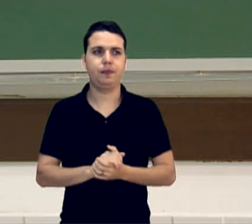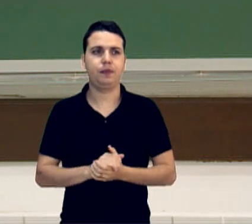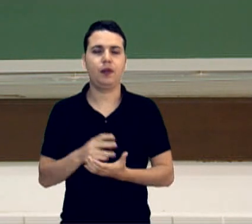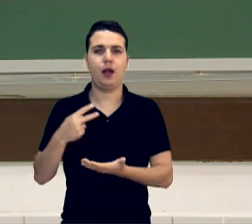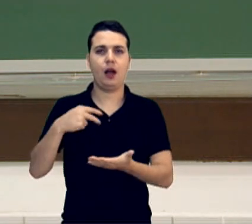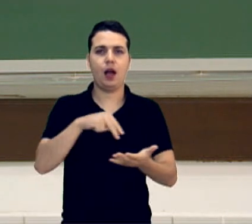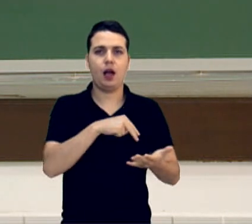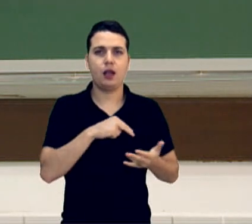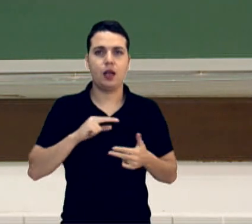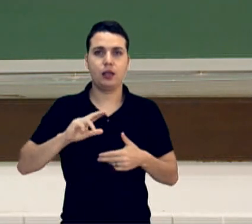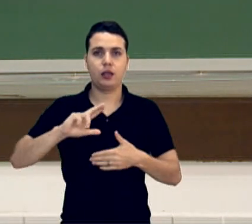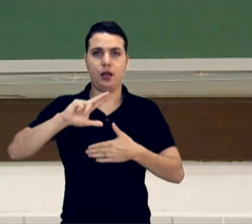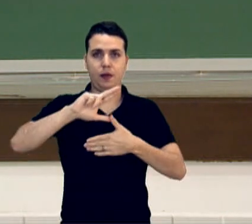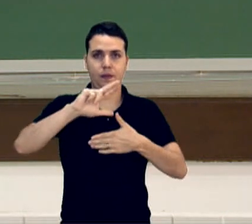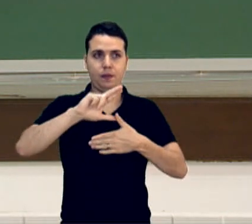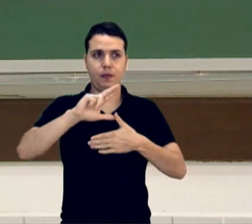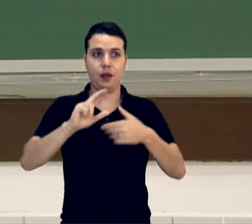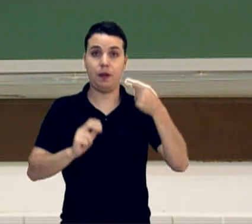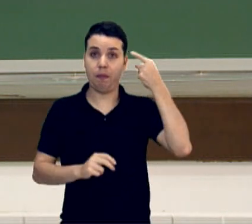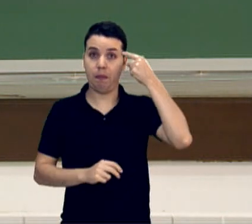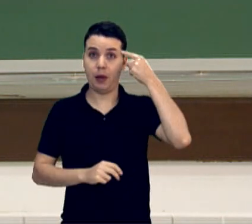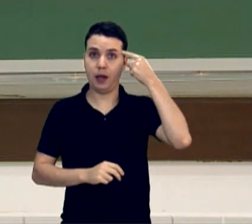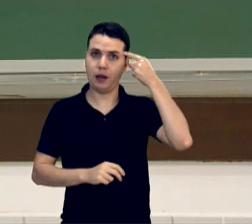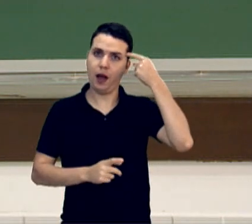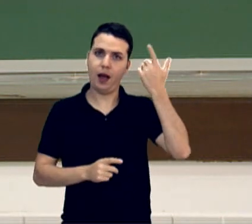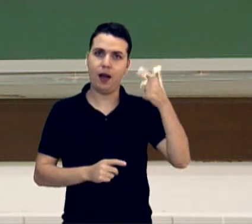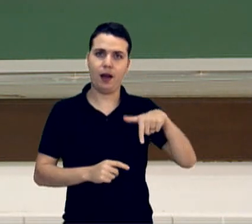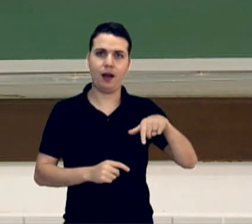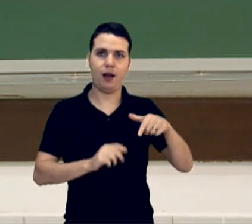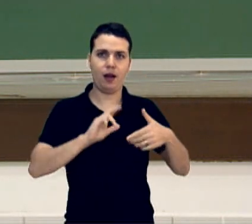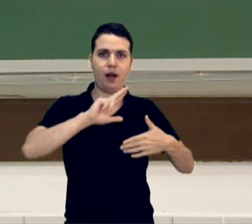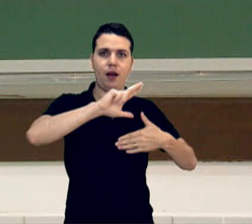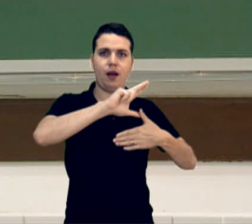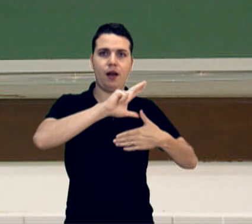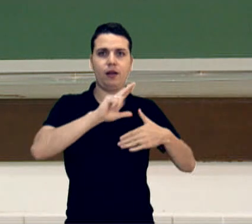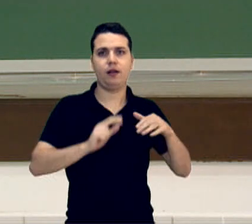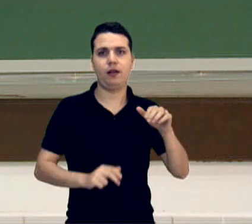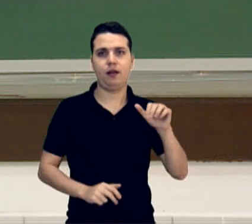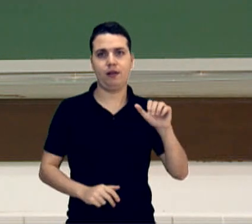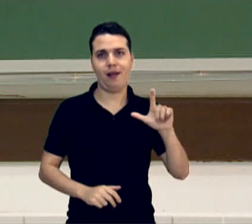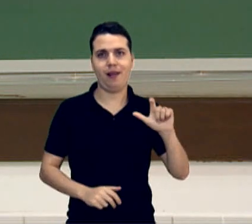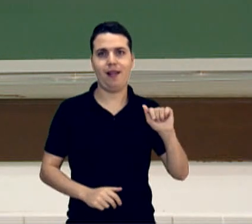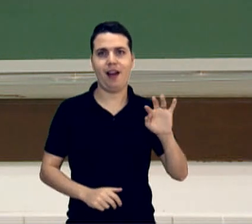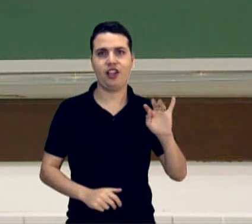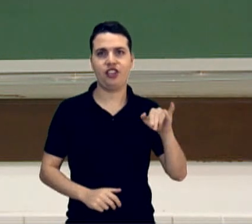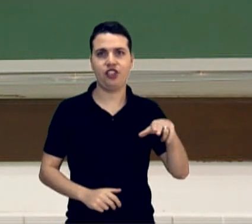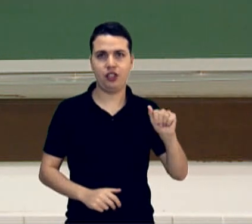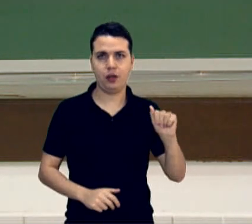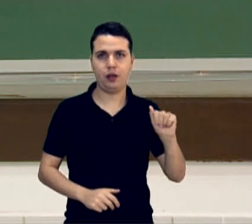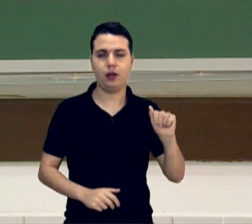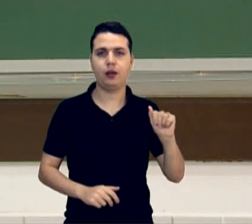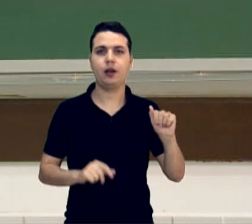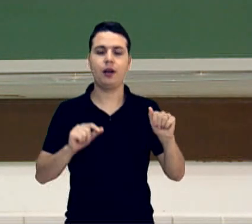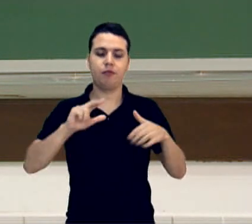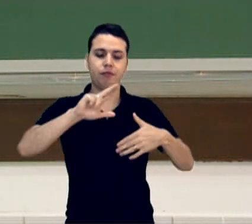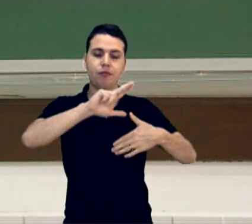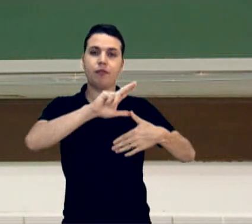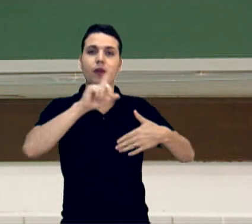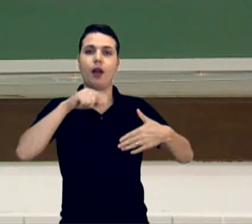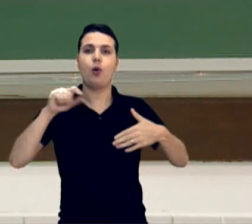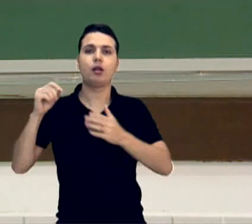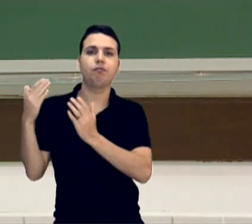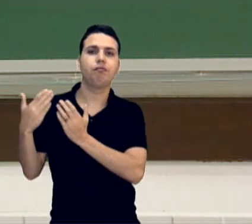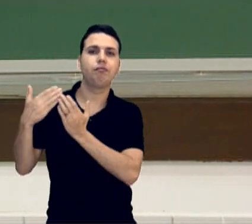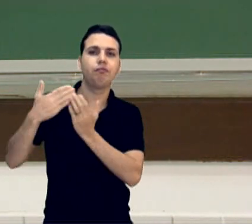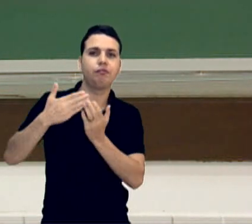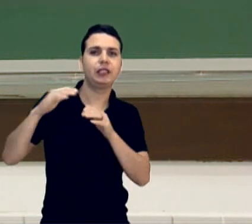latina, pensem na América Latina, né? Que foi colonizada, por sua vez, né? Pela Espanha, então tem toda